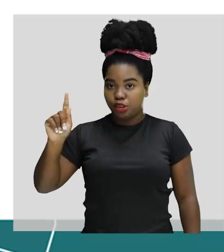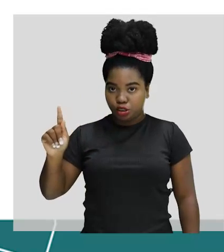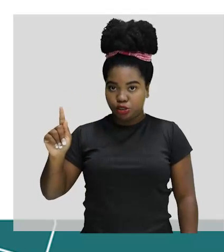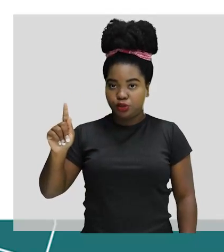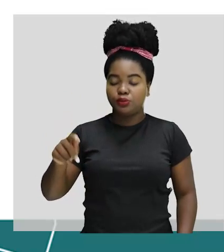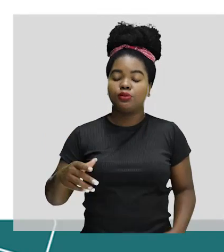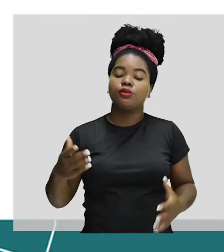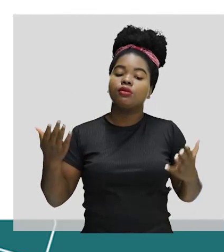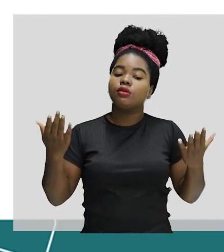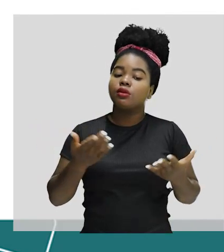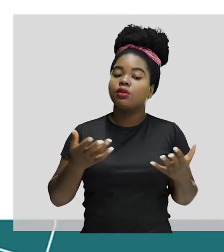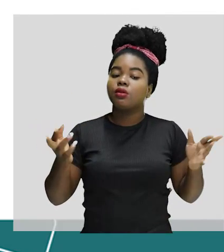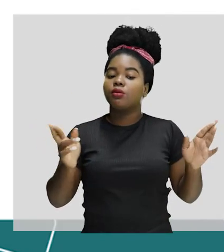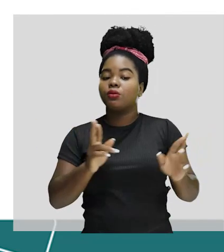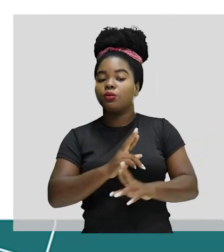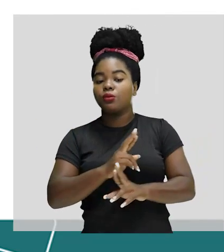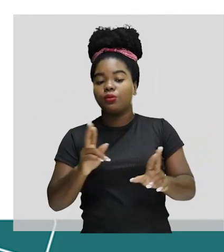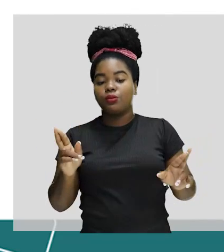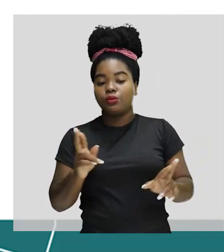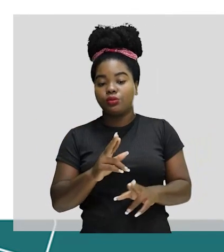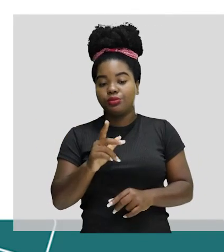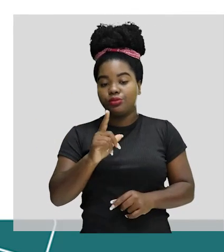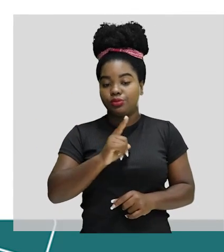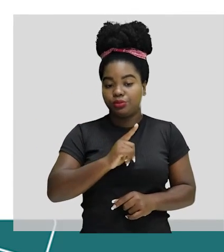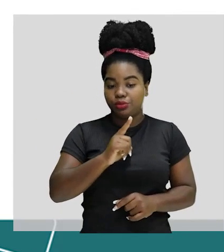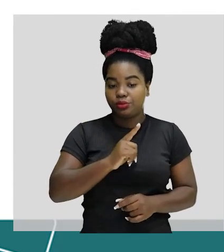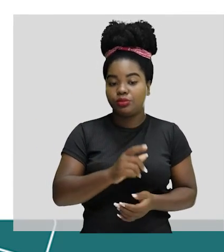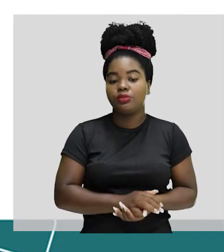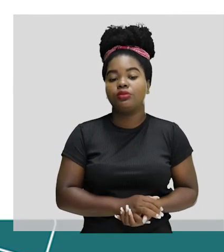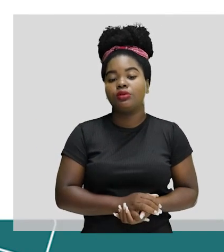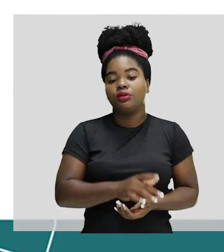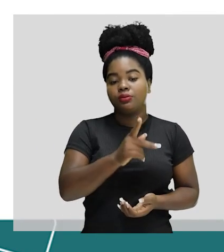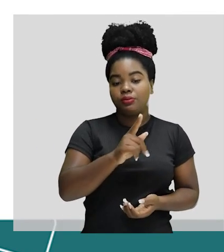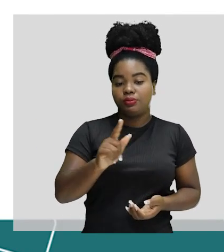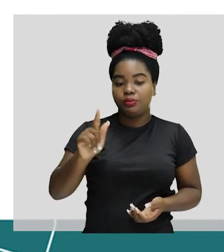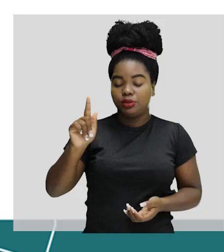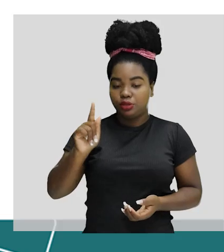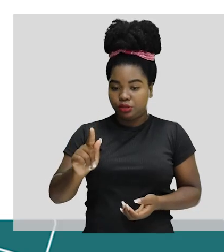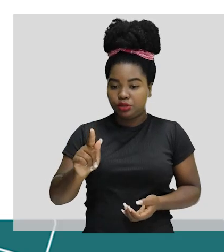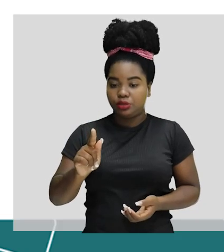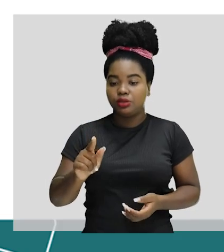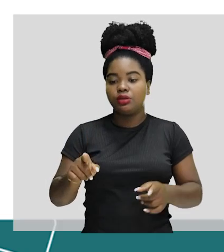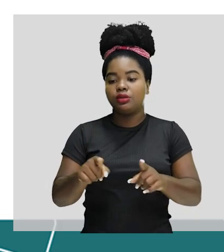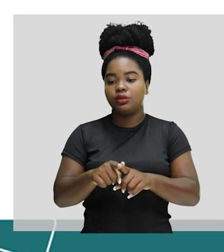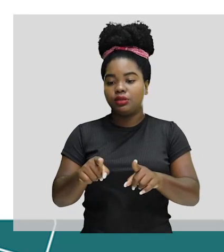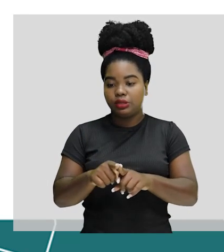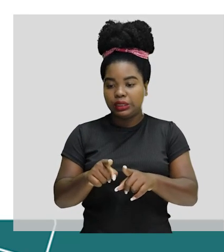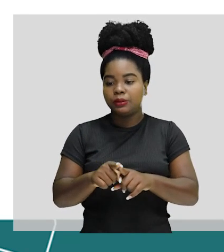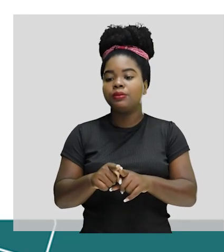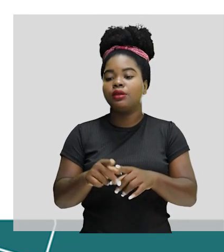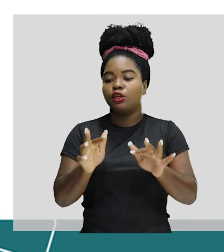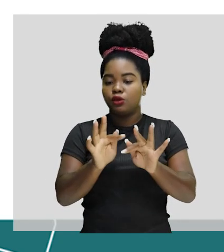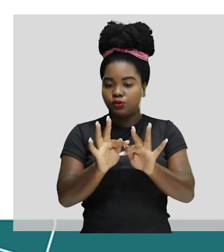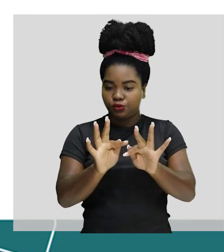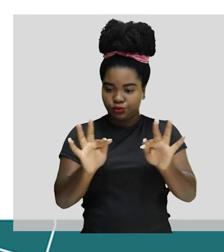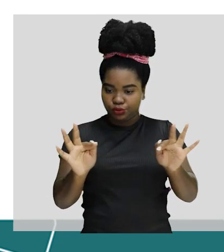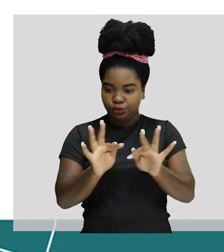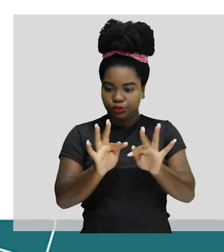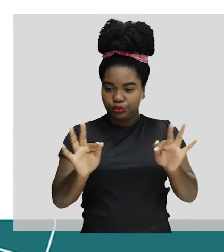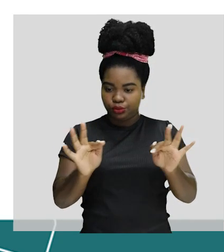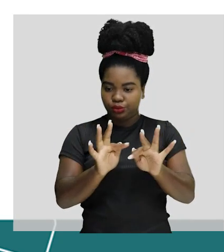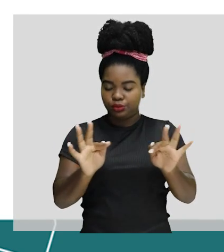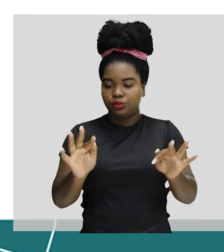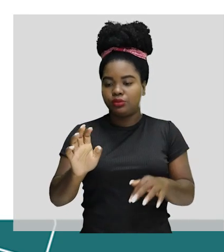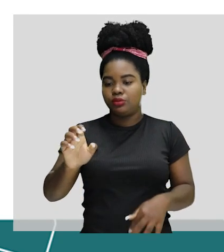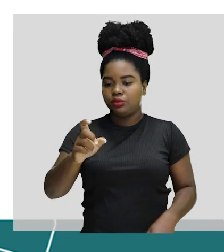estaremos falando da relação que existe entre a progressão geométrica e a função exponencial. E, para isso, nós